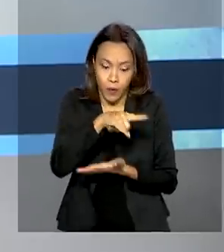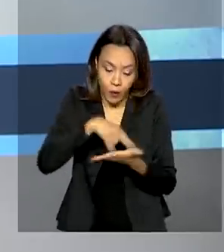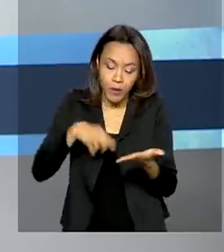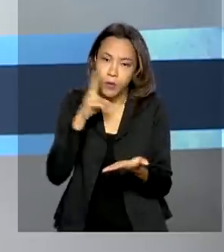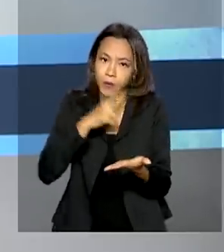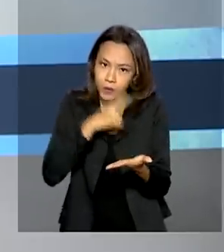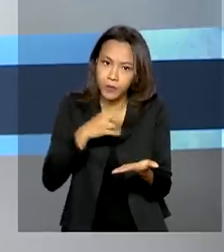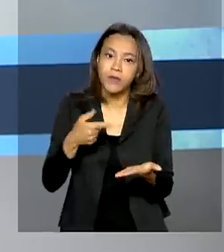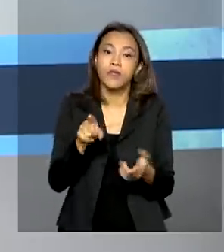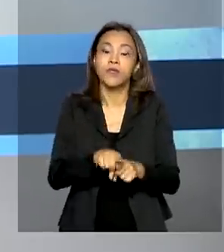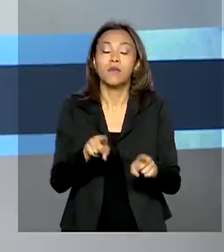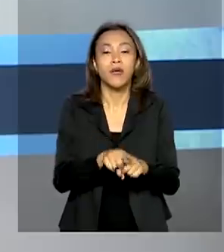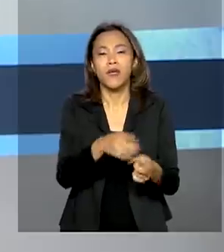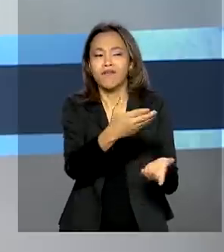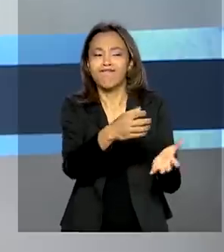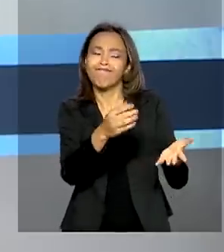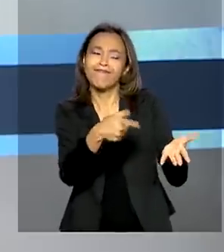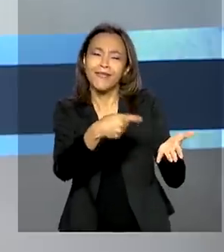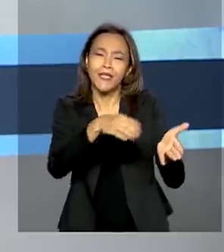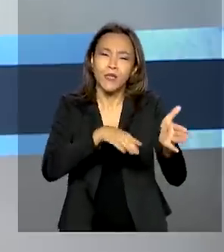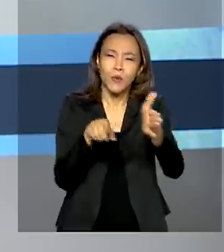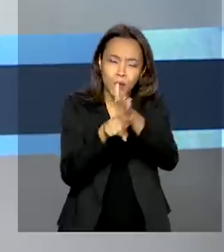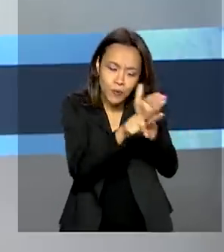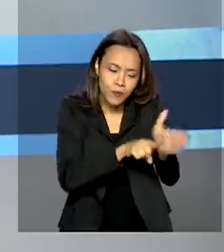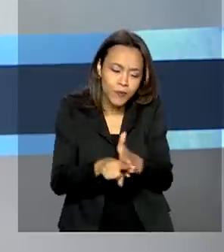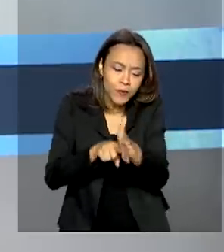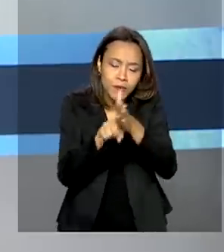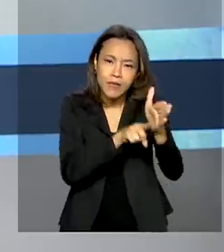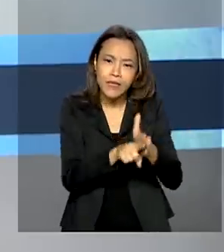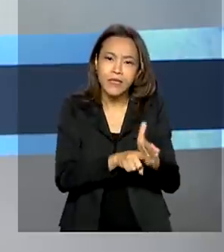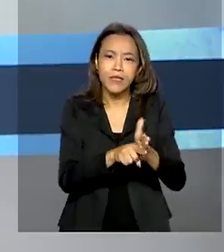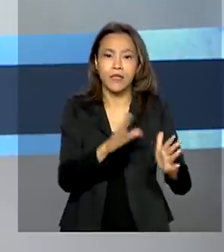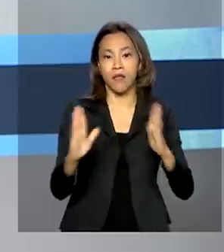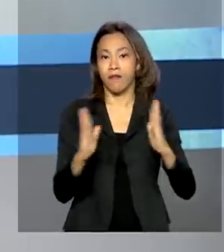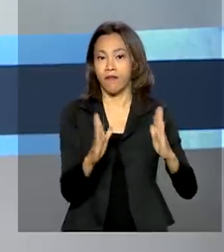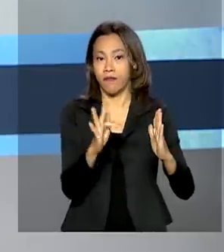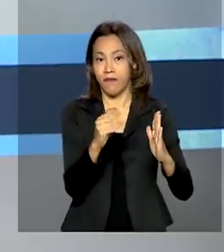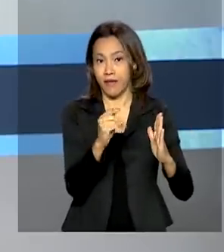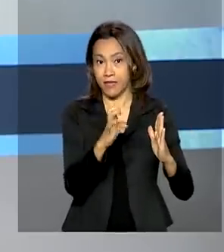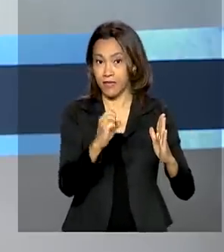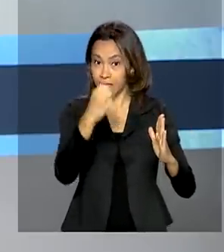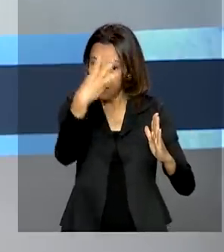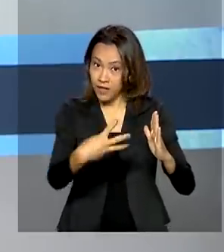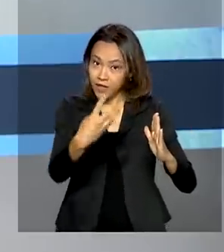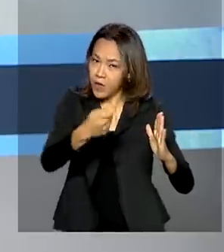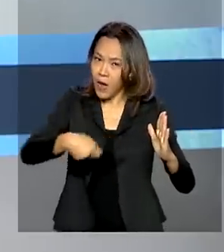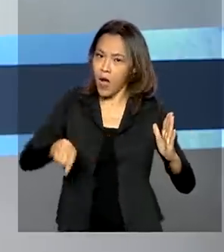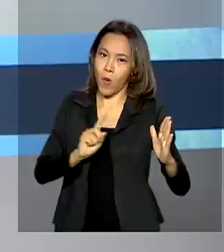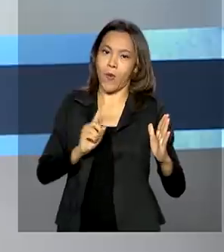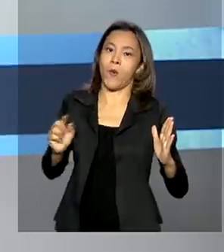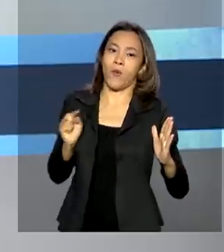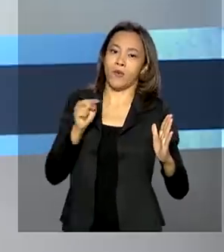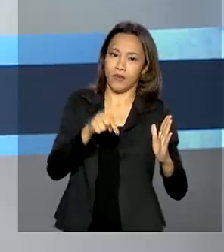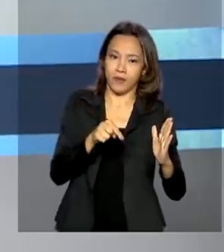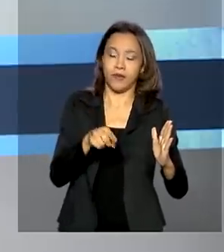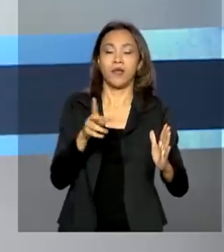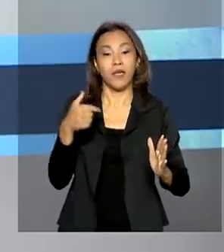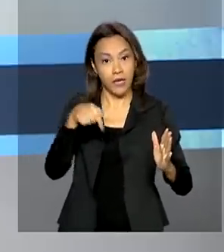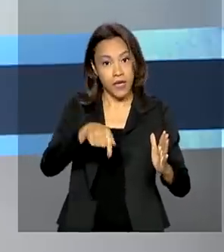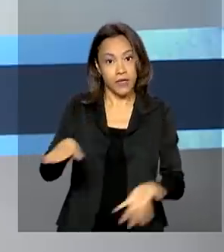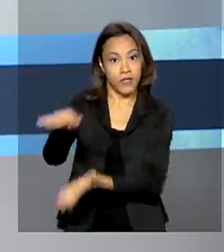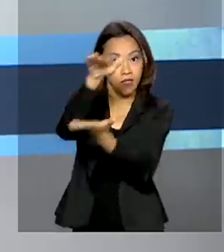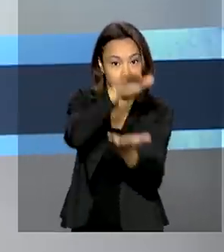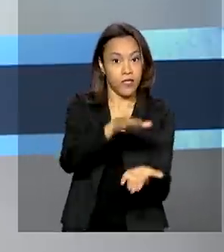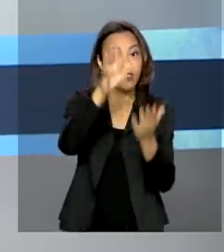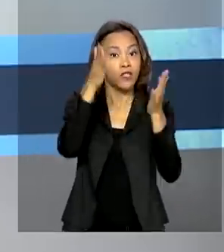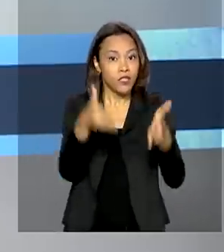a realização de estudos clínicos no Brasil de fase 3. A expectativa do Ministério é que essas doses cheguem ainda este